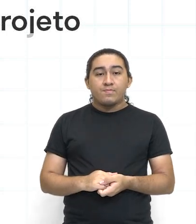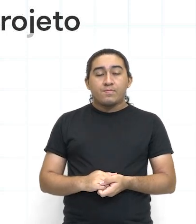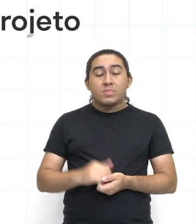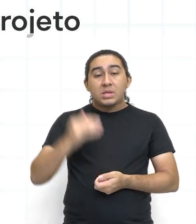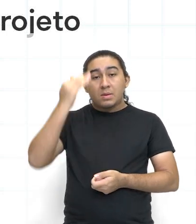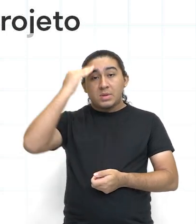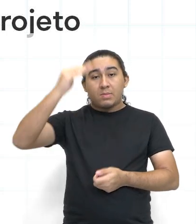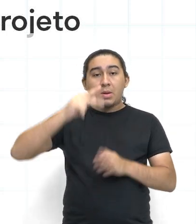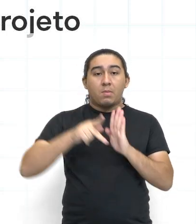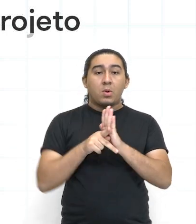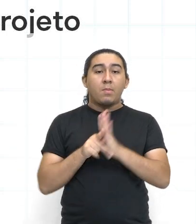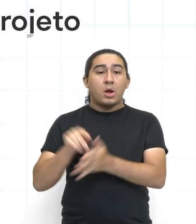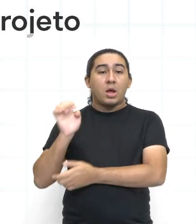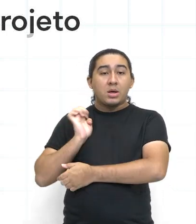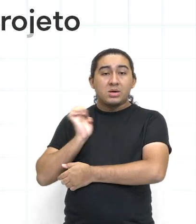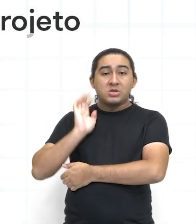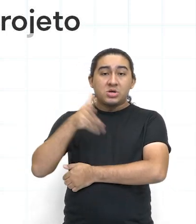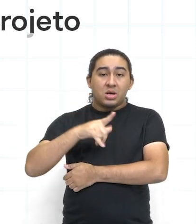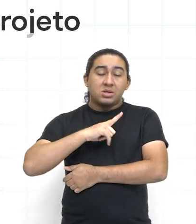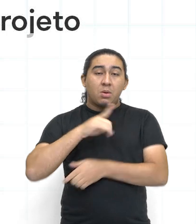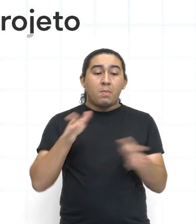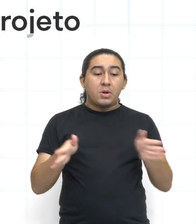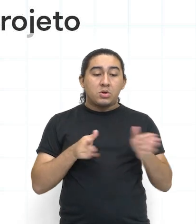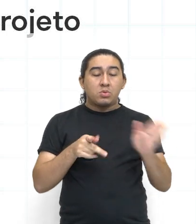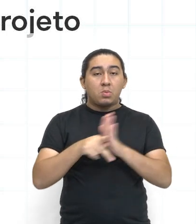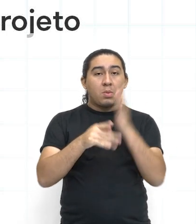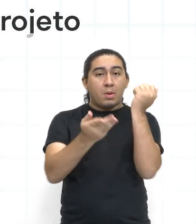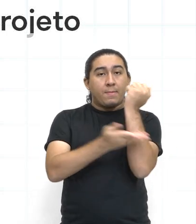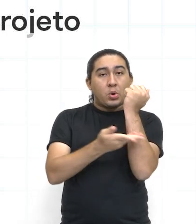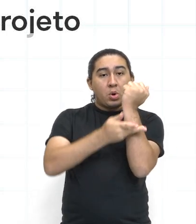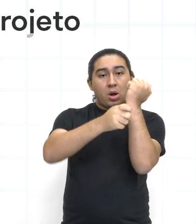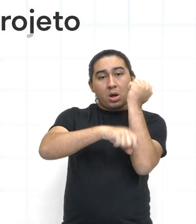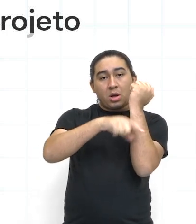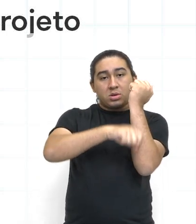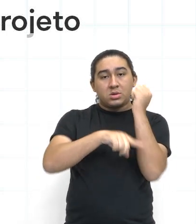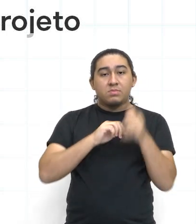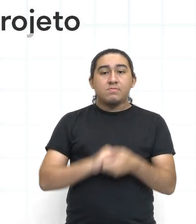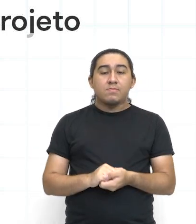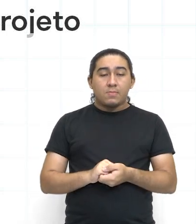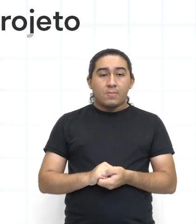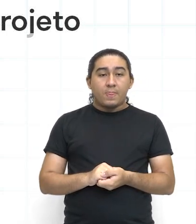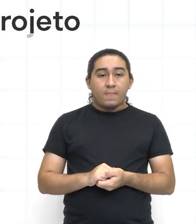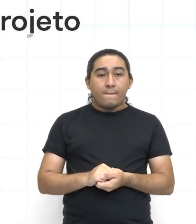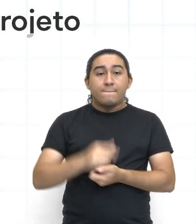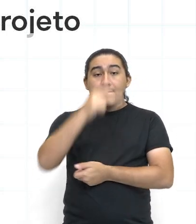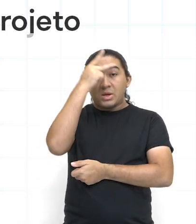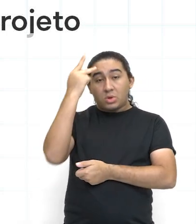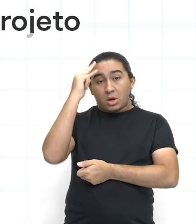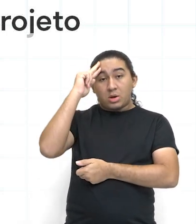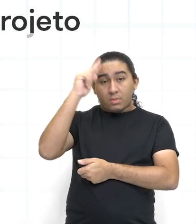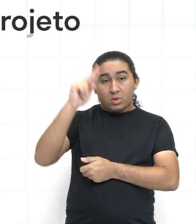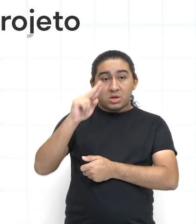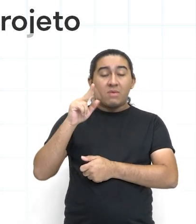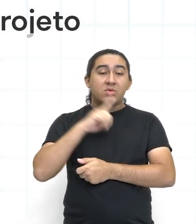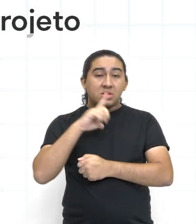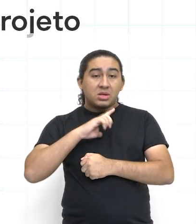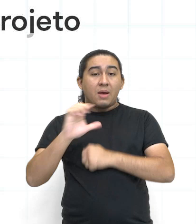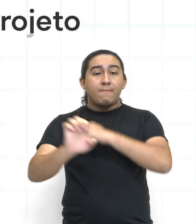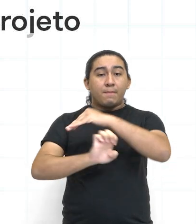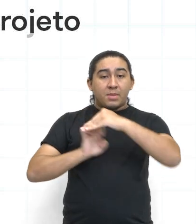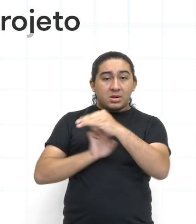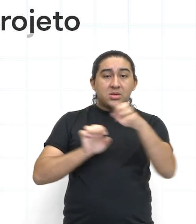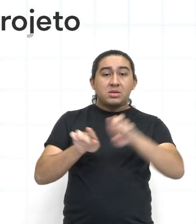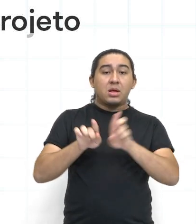1881, no auge da riqueza gerada pelo ciclo da borracha. Empresários locais e autoridades